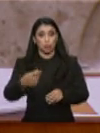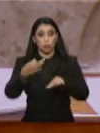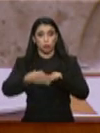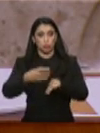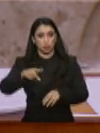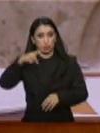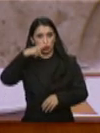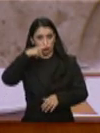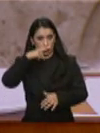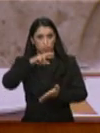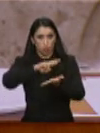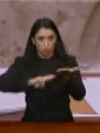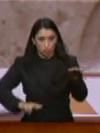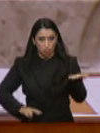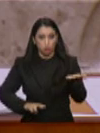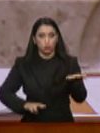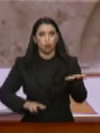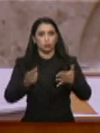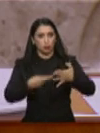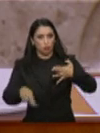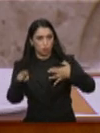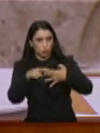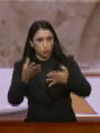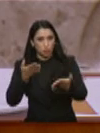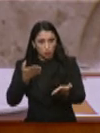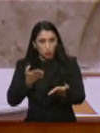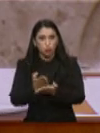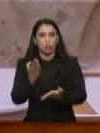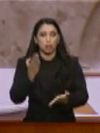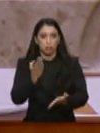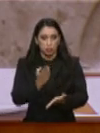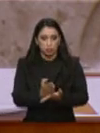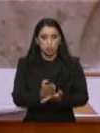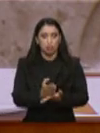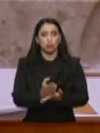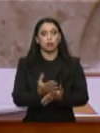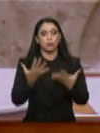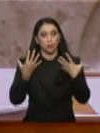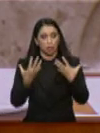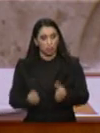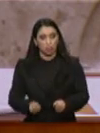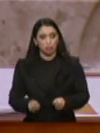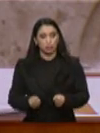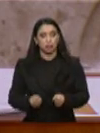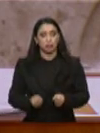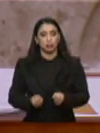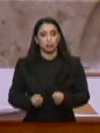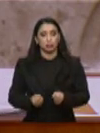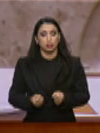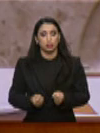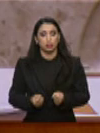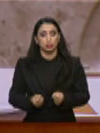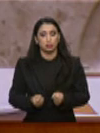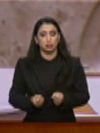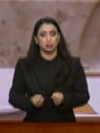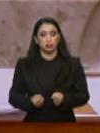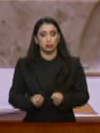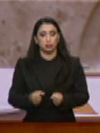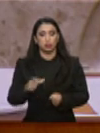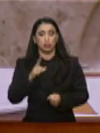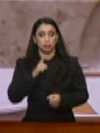Fachin, relator, que conhecia do recurso extraordinário e dava-lhe provimento, e o igual é